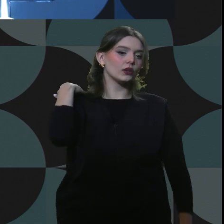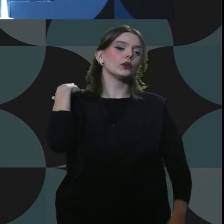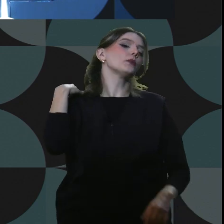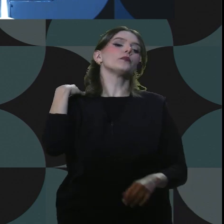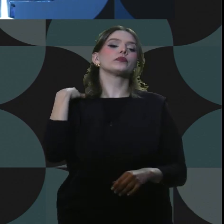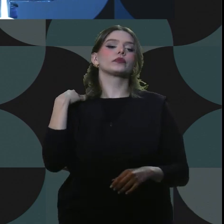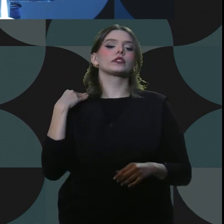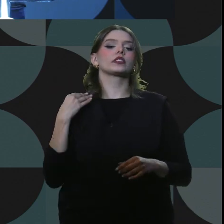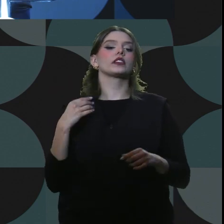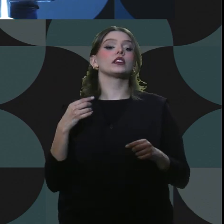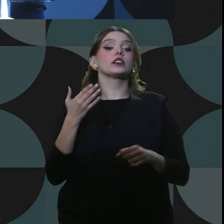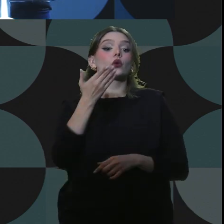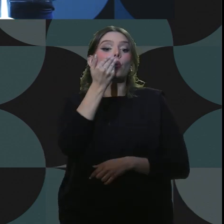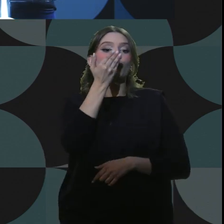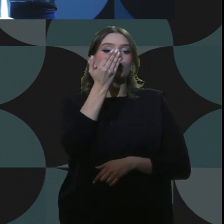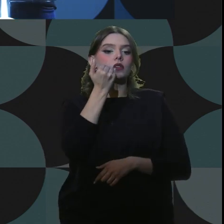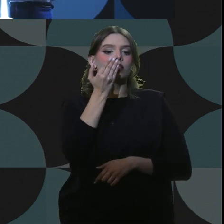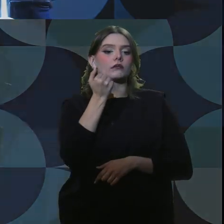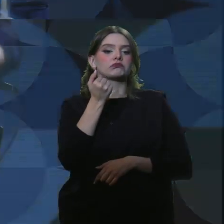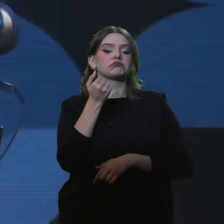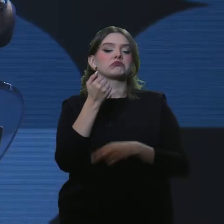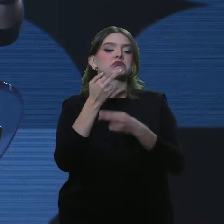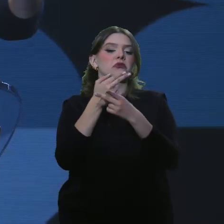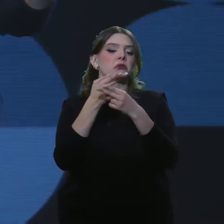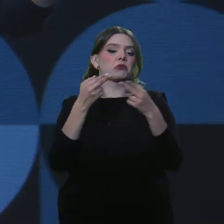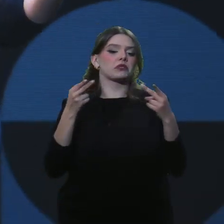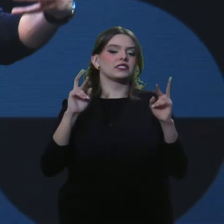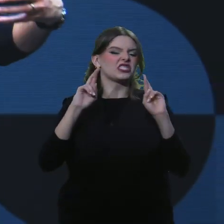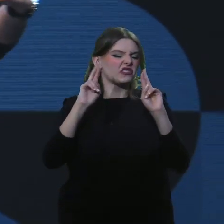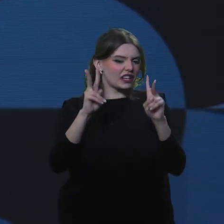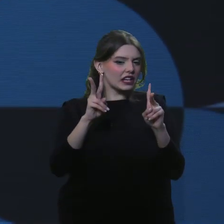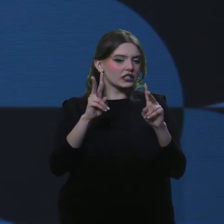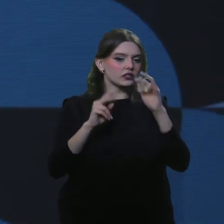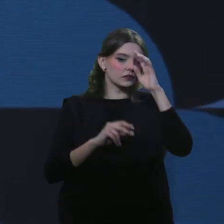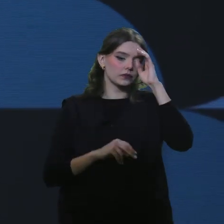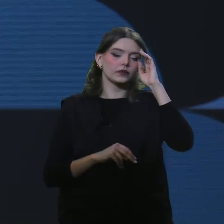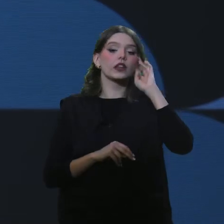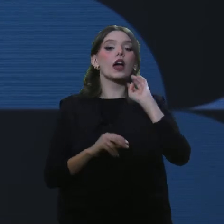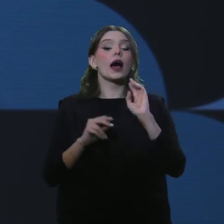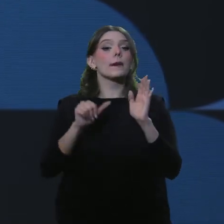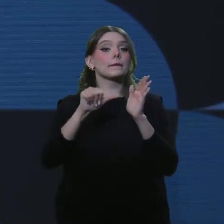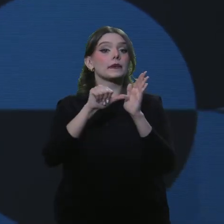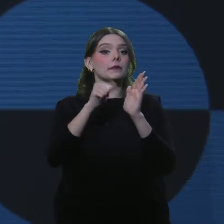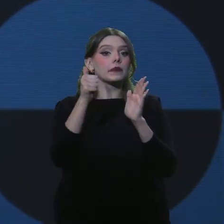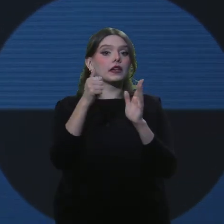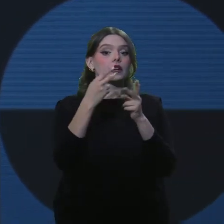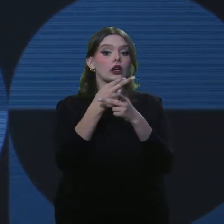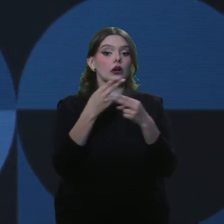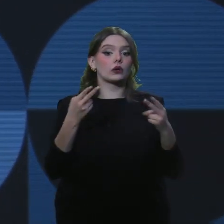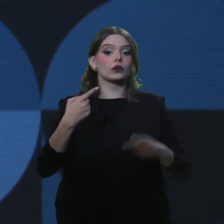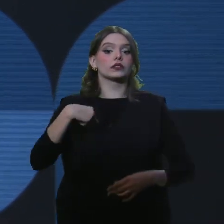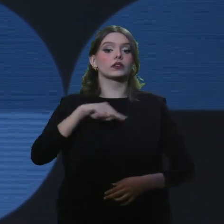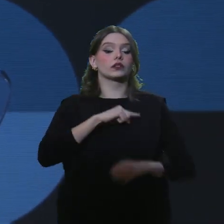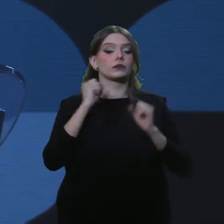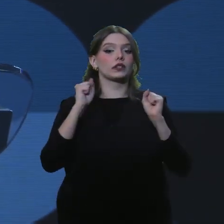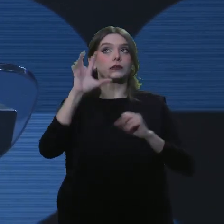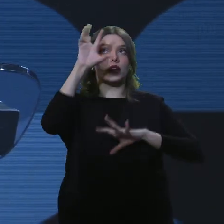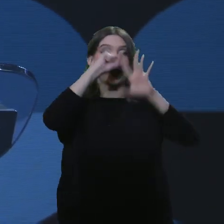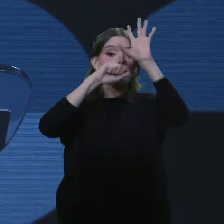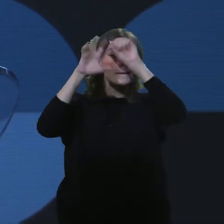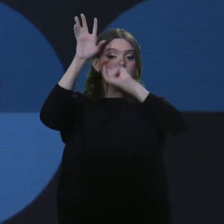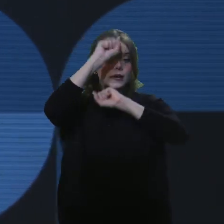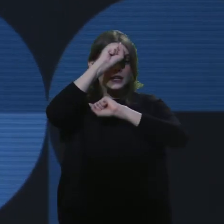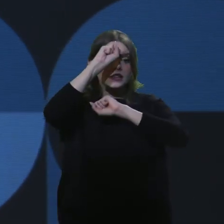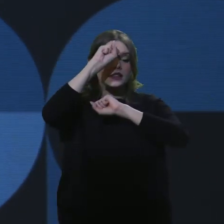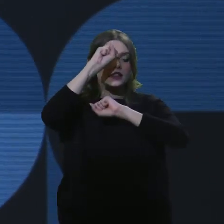e mel silvestre. A primeira realidade sobre o chamado de João Batista, que também é aplicável sobre as nossas vidas, tem a ver com isso